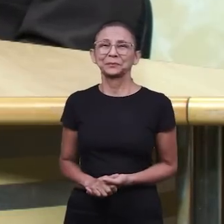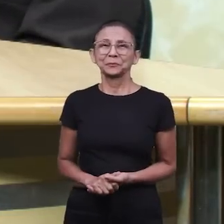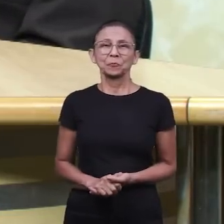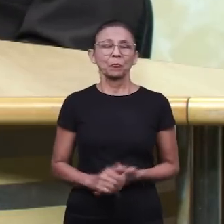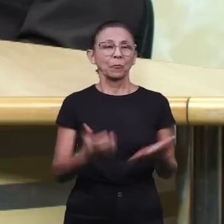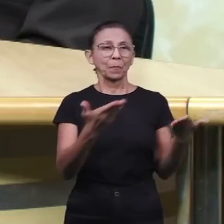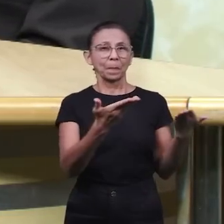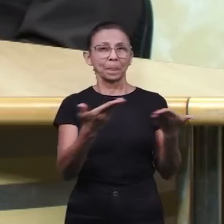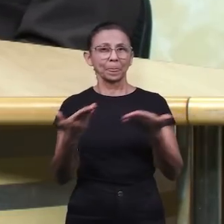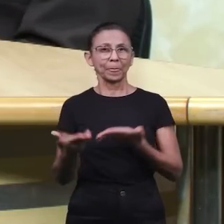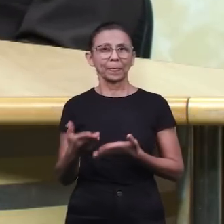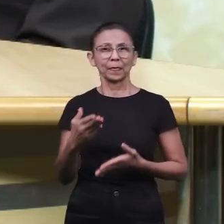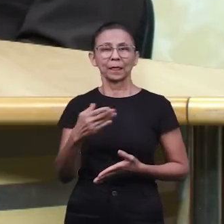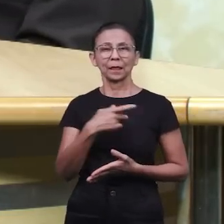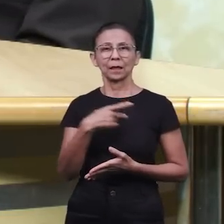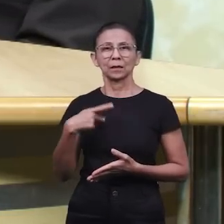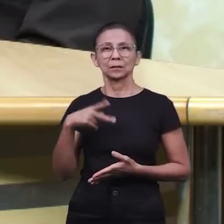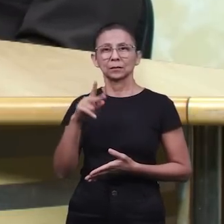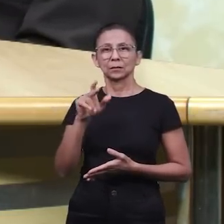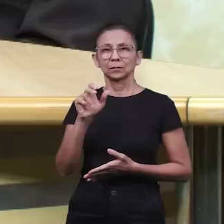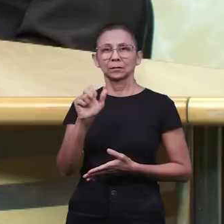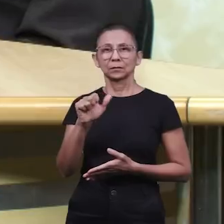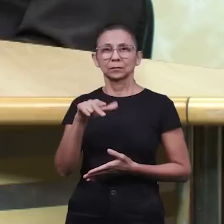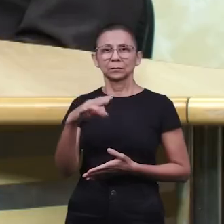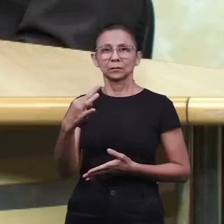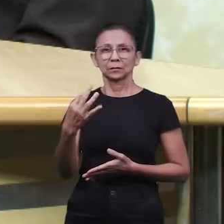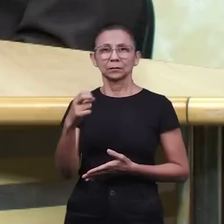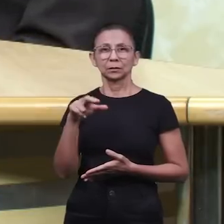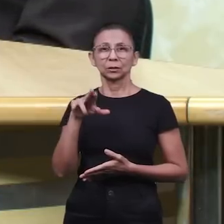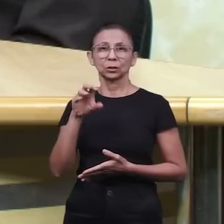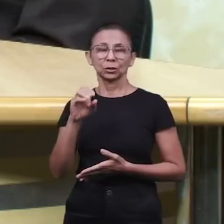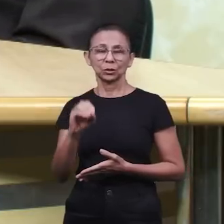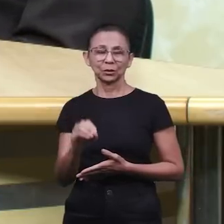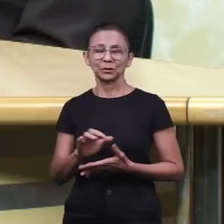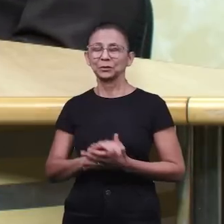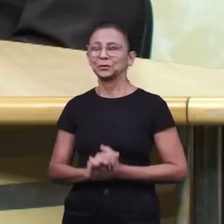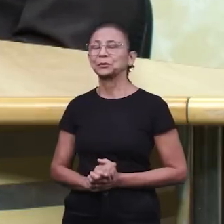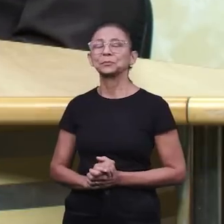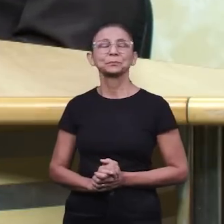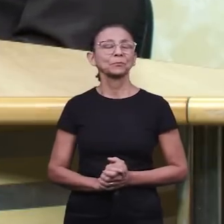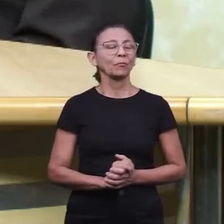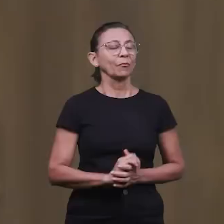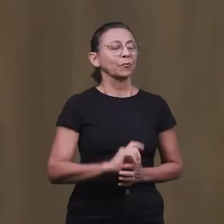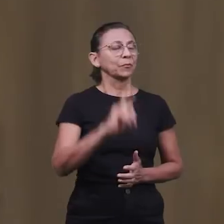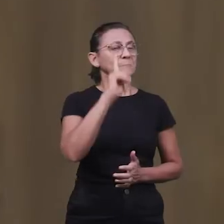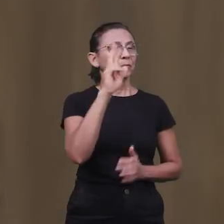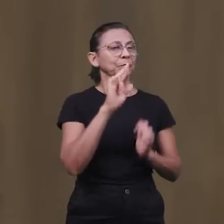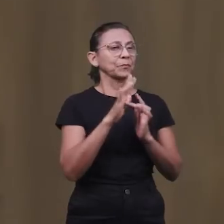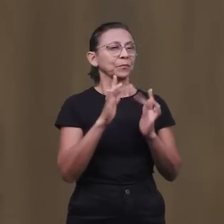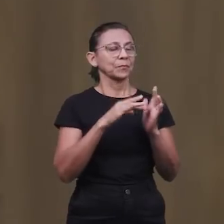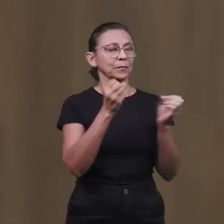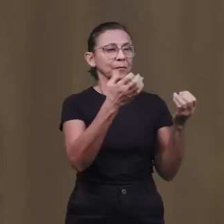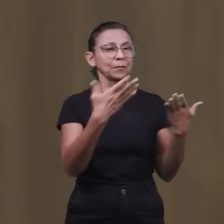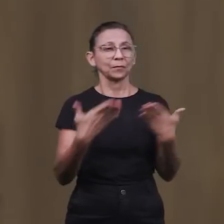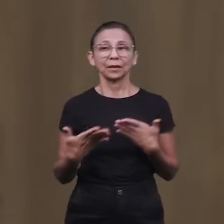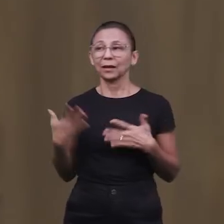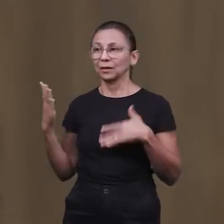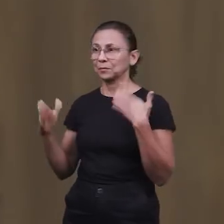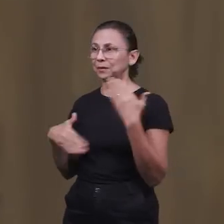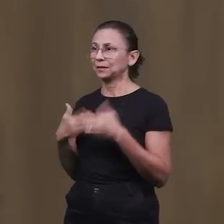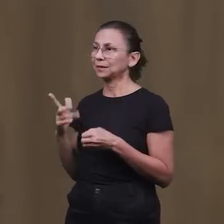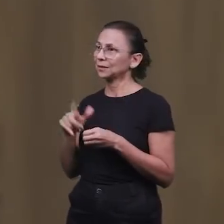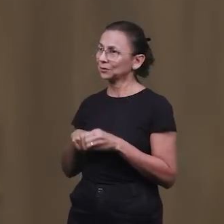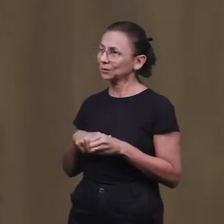vez aqui o pastor Antônio Carlos Oliveira. Pastor Antônio Carlos, a paz do Senhor, seja bem-vindo. Pai do Senhor, pastor Josias, uma alegria estar aqui de volta e